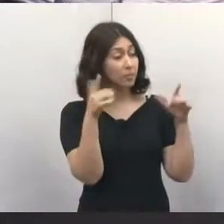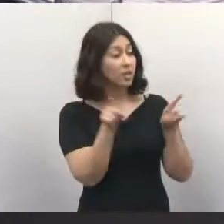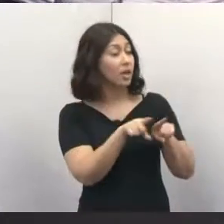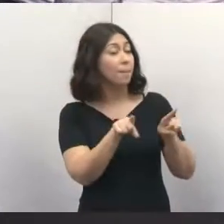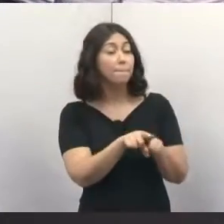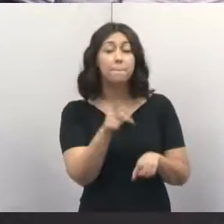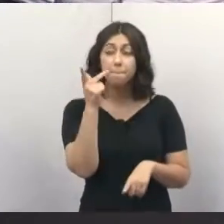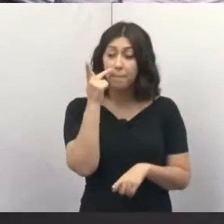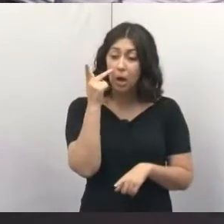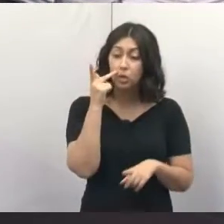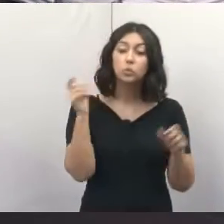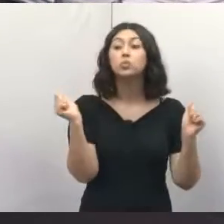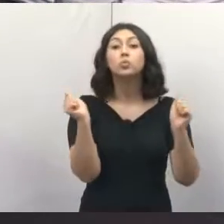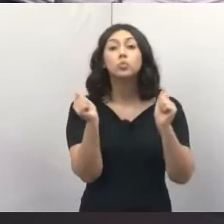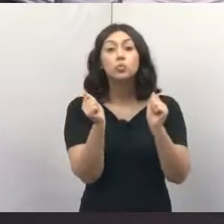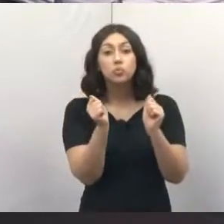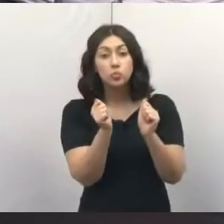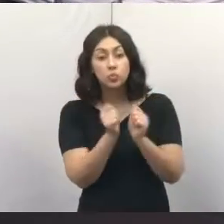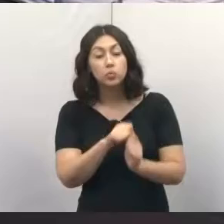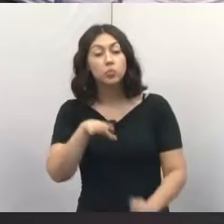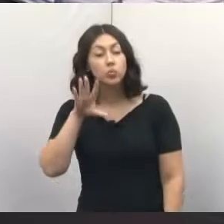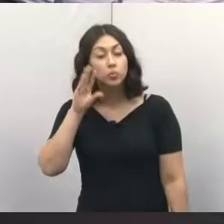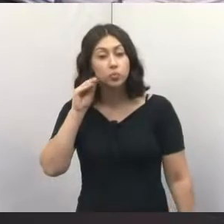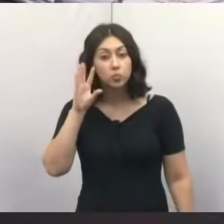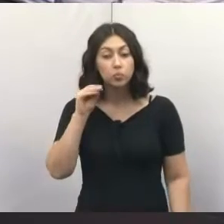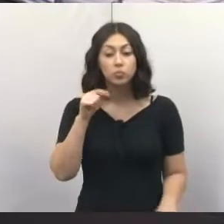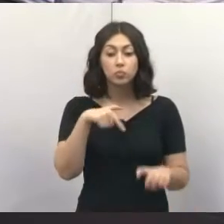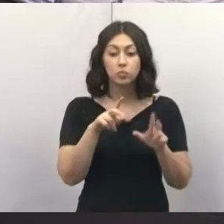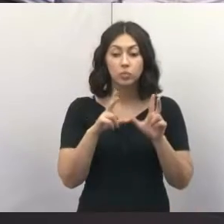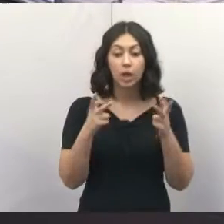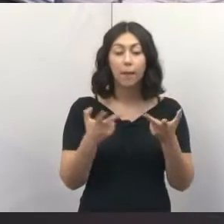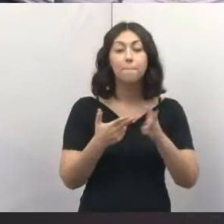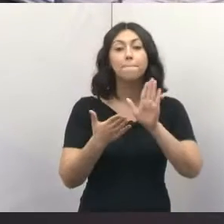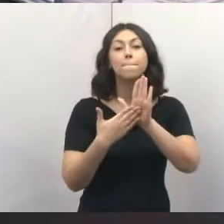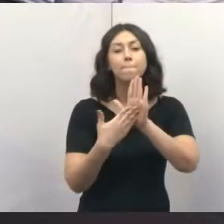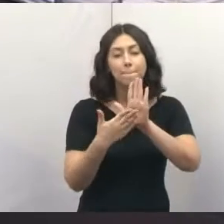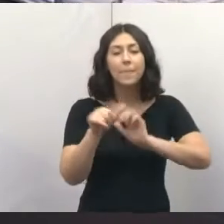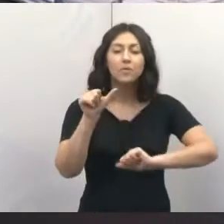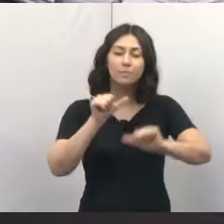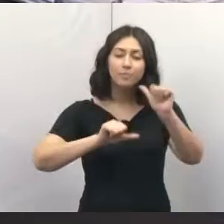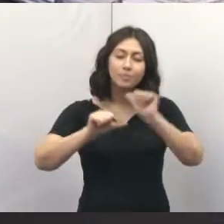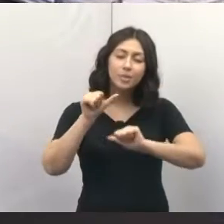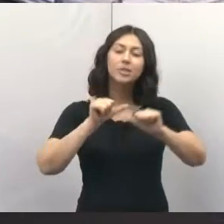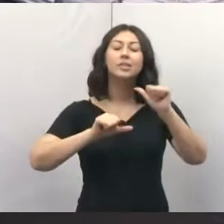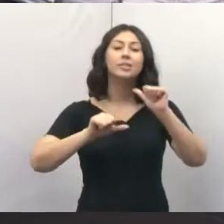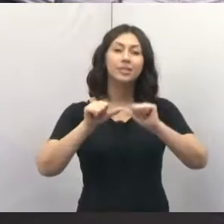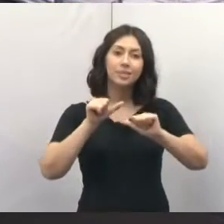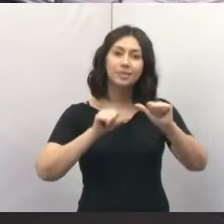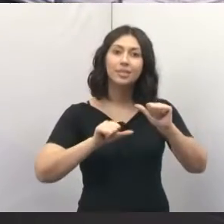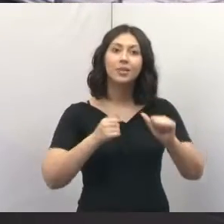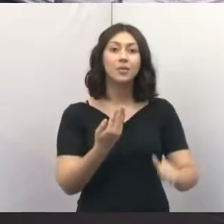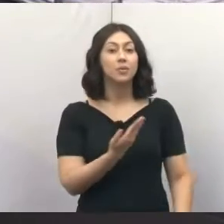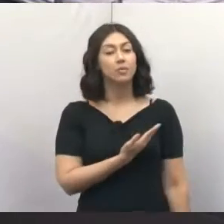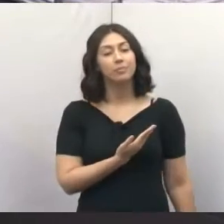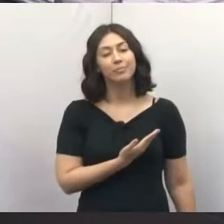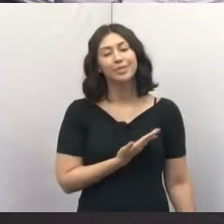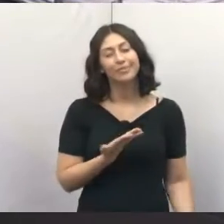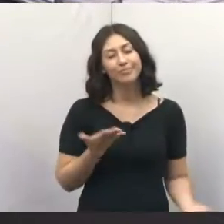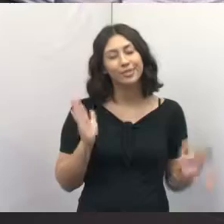Condutores, juntamente com os funcionários dessa casa, proporam essa alteração até com o nosso amigo